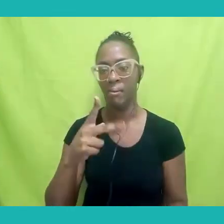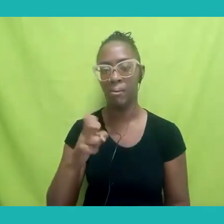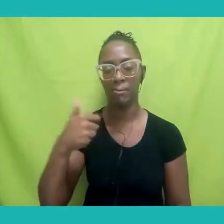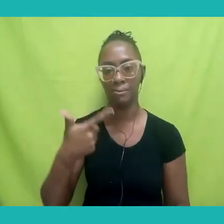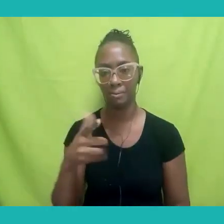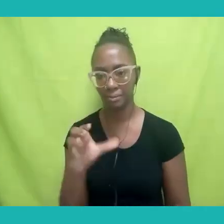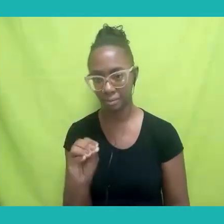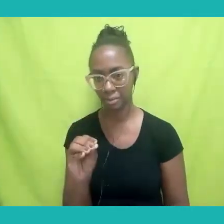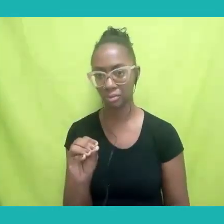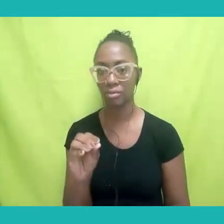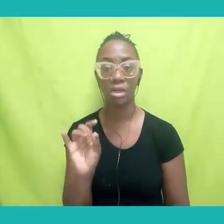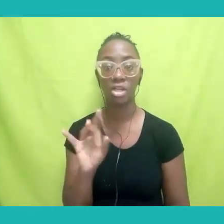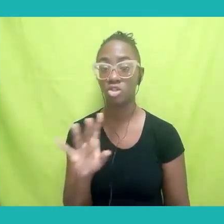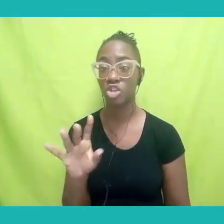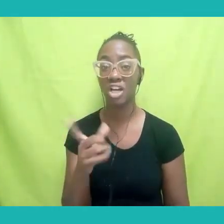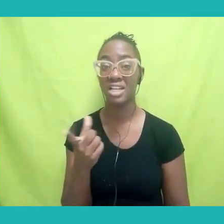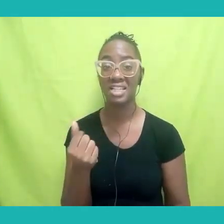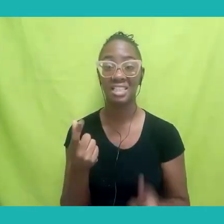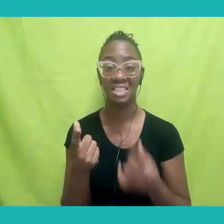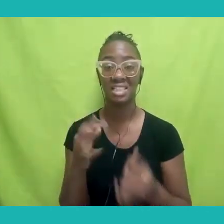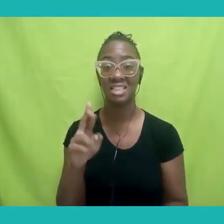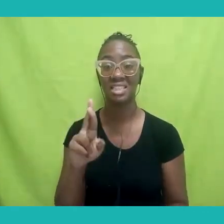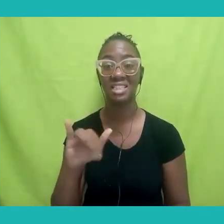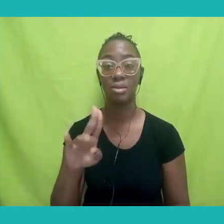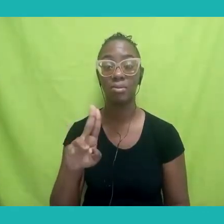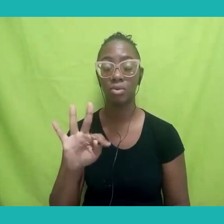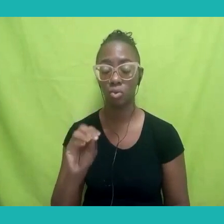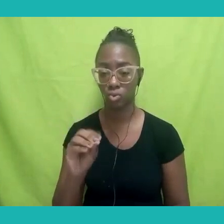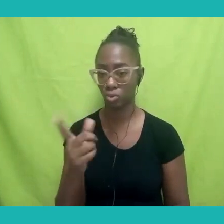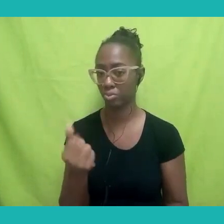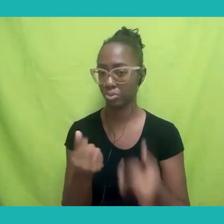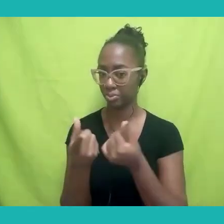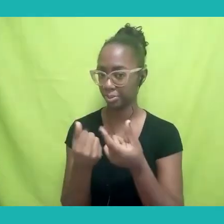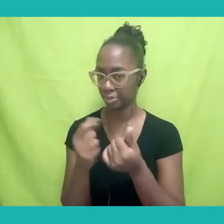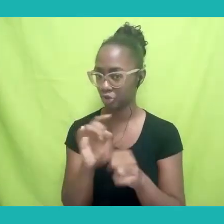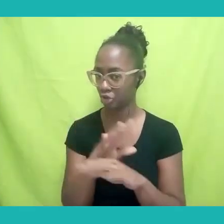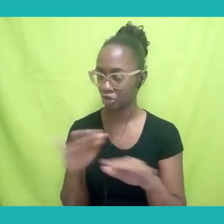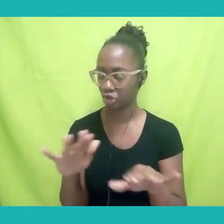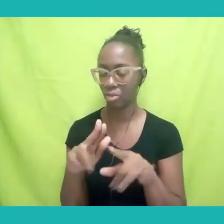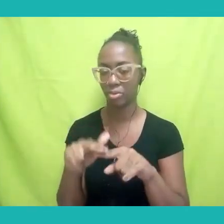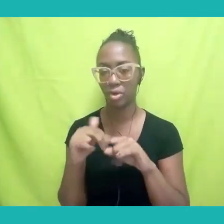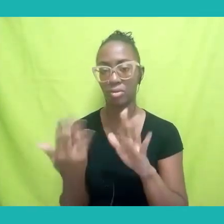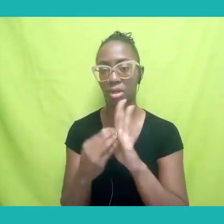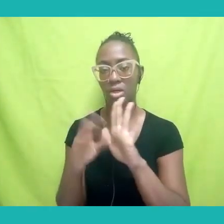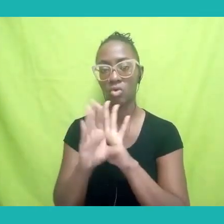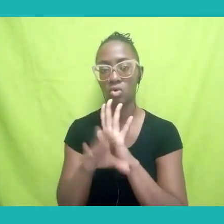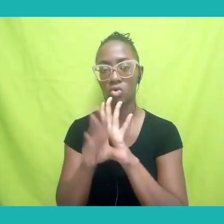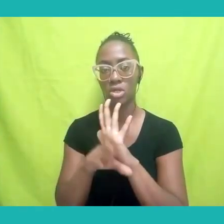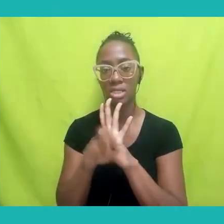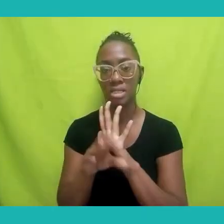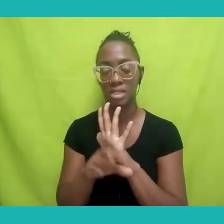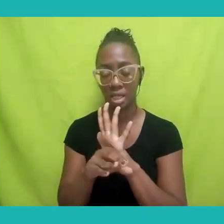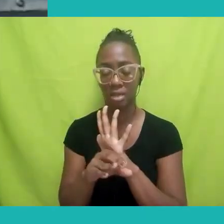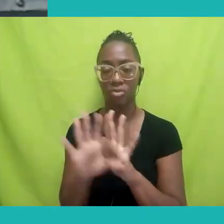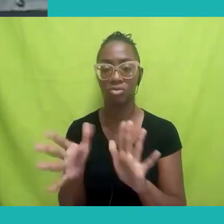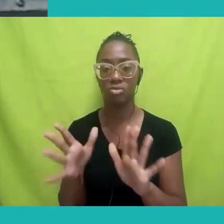inegavelmente tributária, né? Pois ela se insere perfeitamente naquele conceito de tributo dado